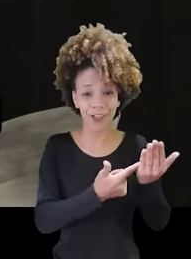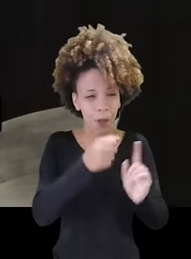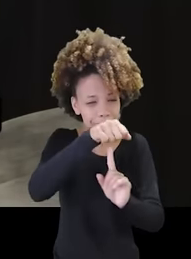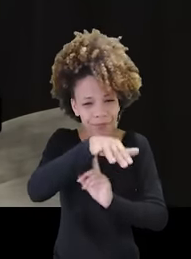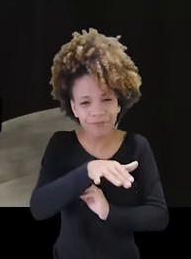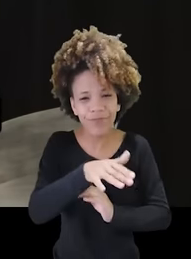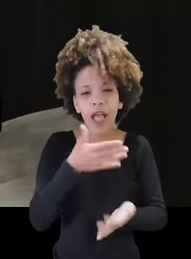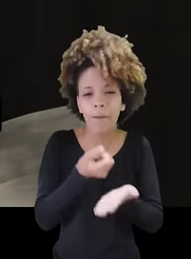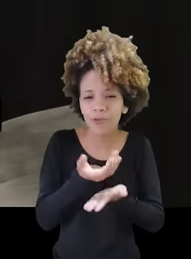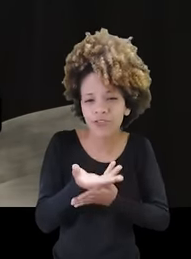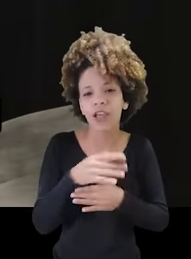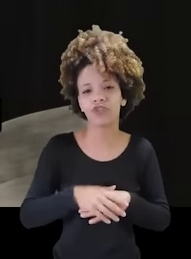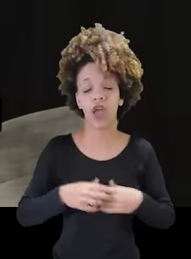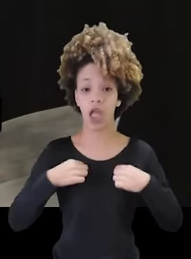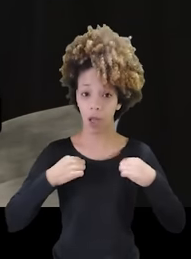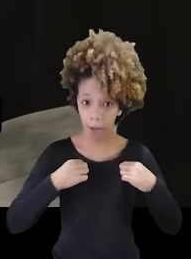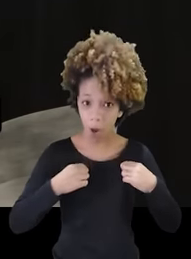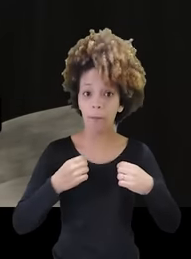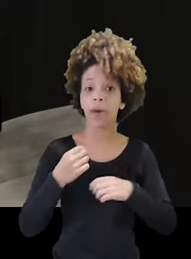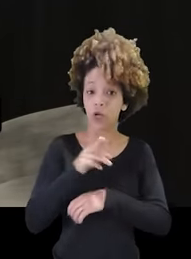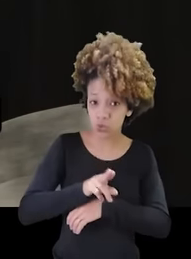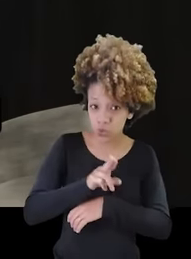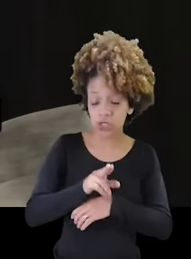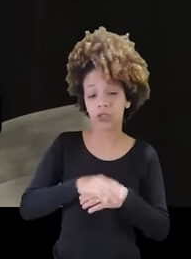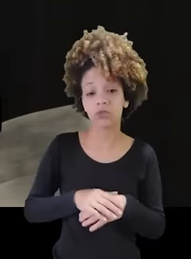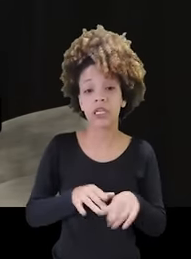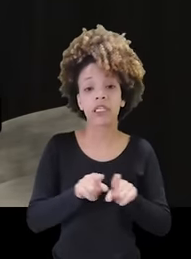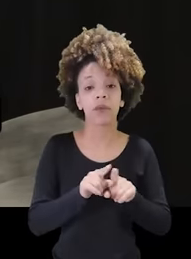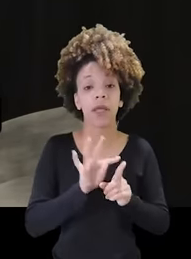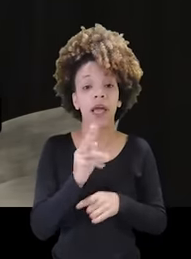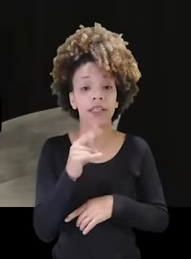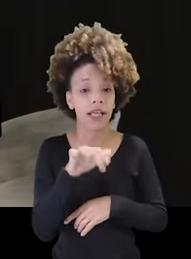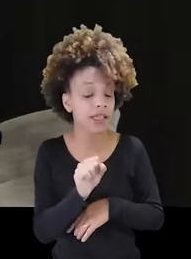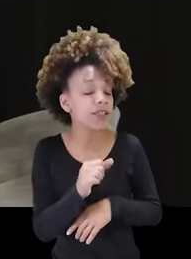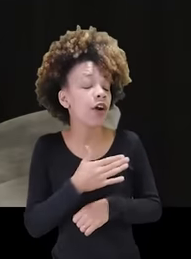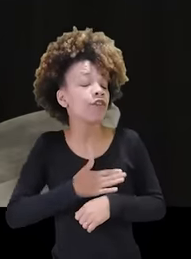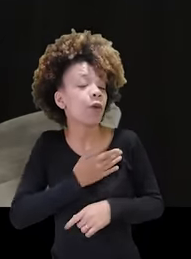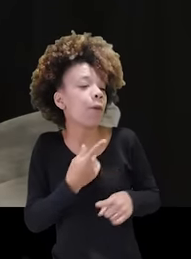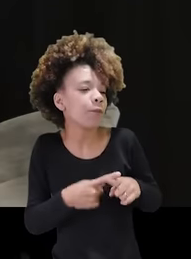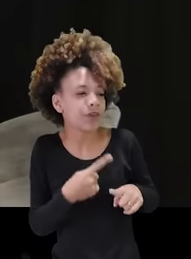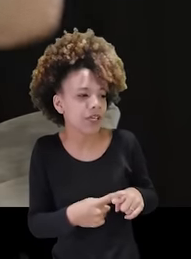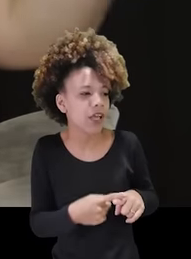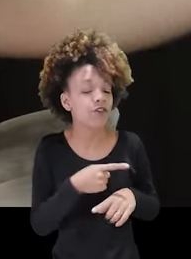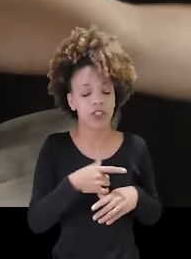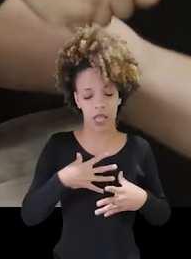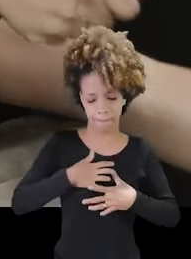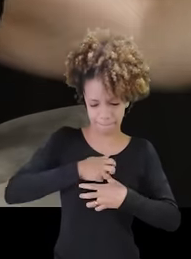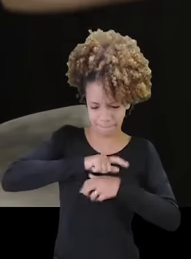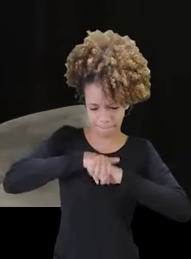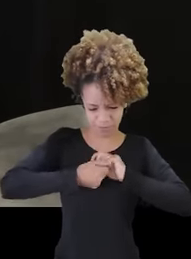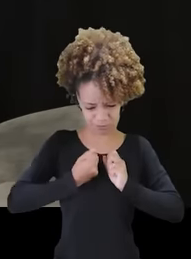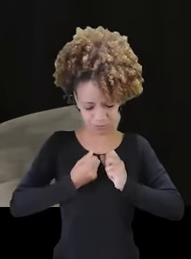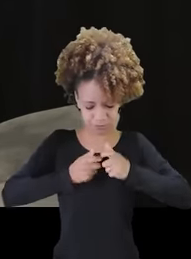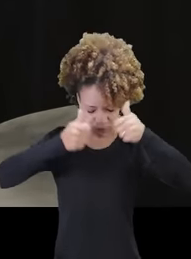tão em vários podcasts é uma roupa que eu tô usando e mais do que isso a Thaís vai gostar porque porque você pega a